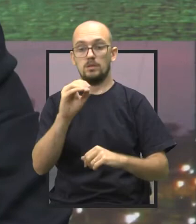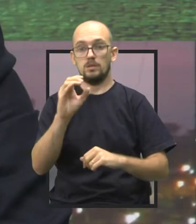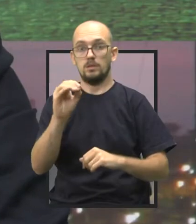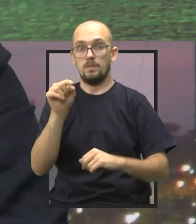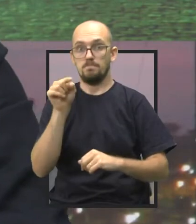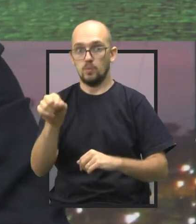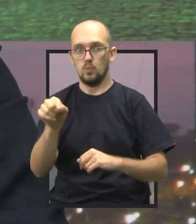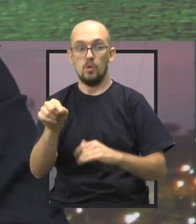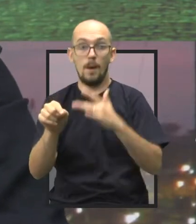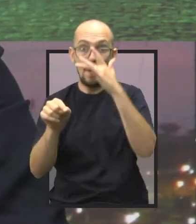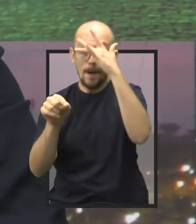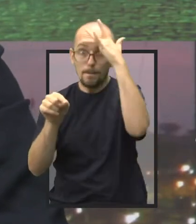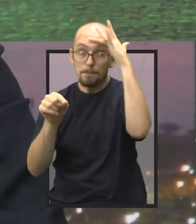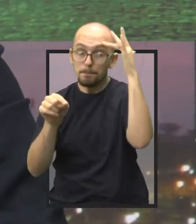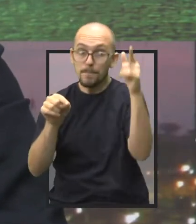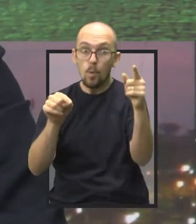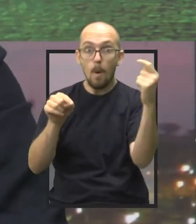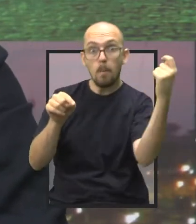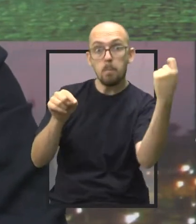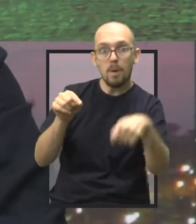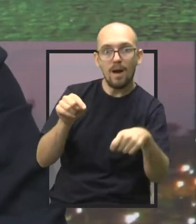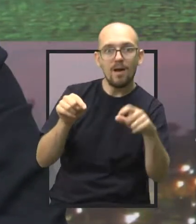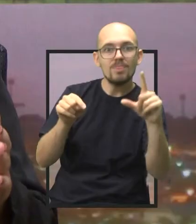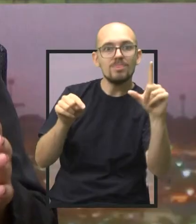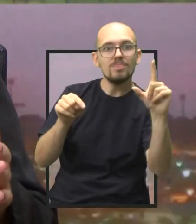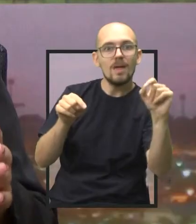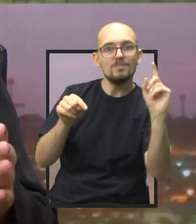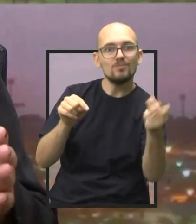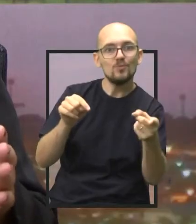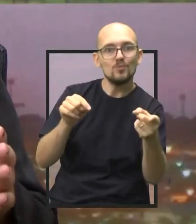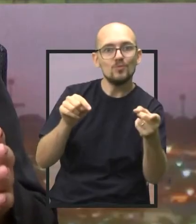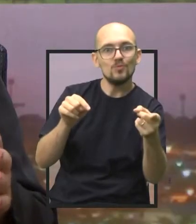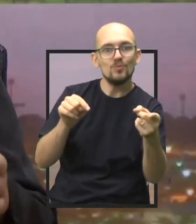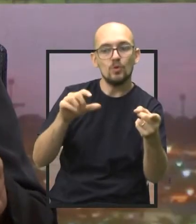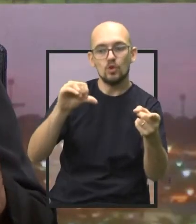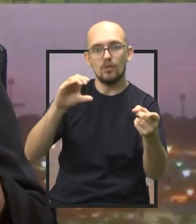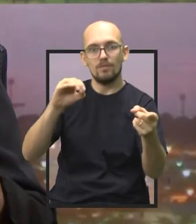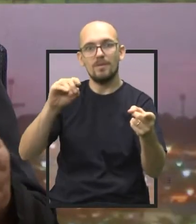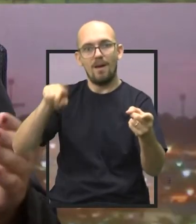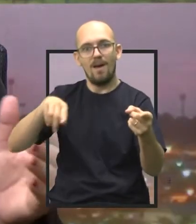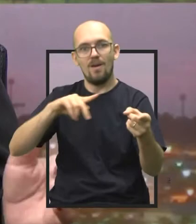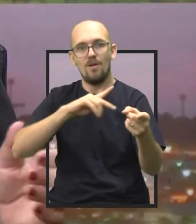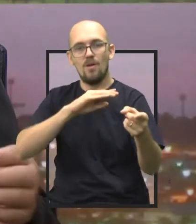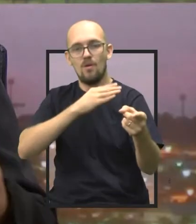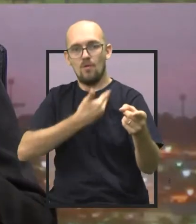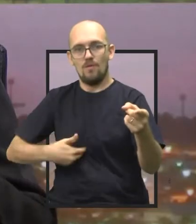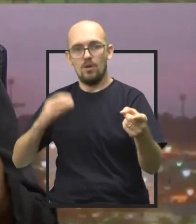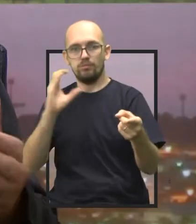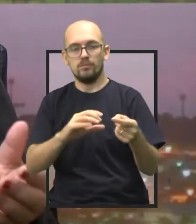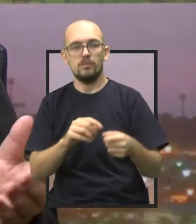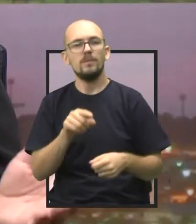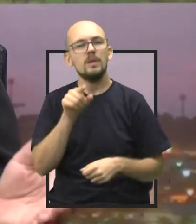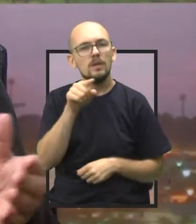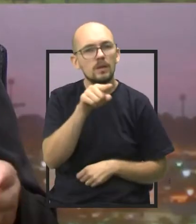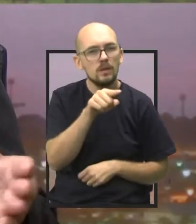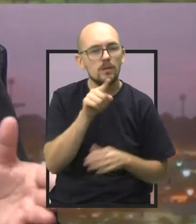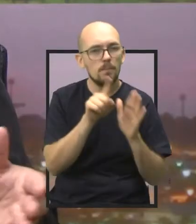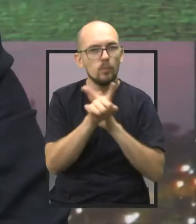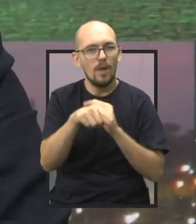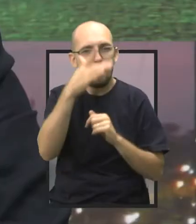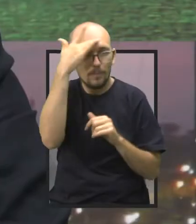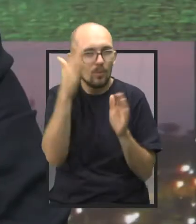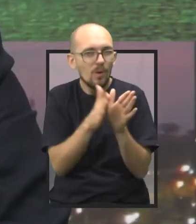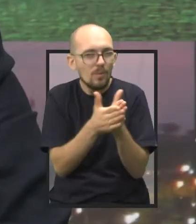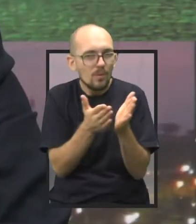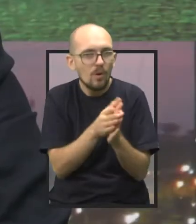apenas R$ 10.000 a casa. Hoje, isso realmente sim, são para pessoas que não têm pequena renda, que não têm condições mesmo de ter.